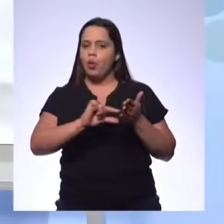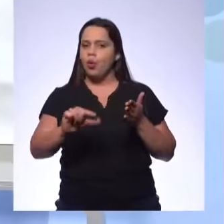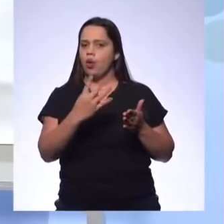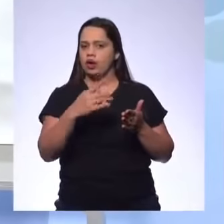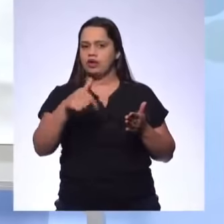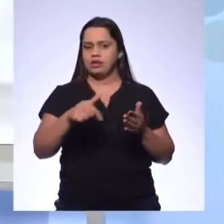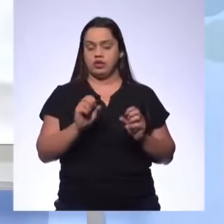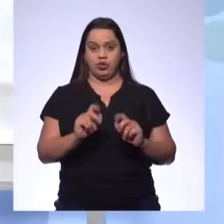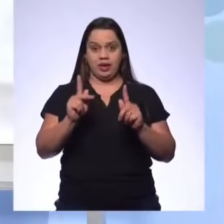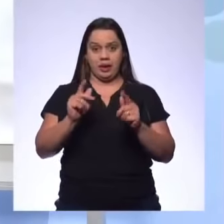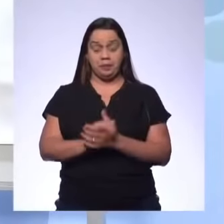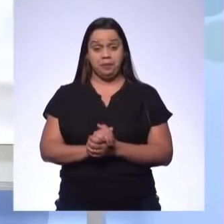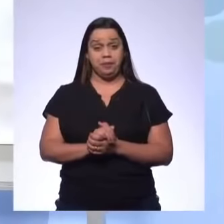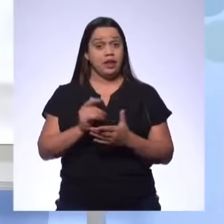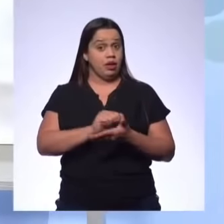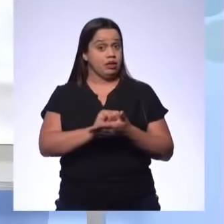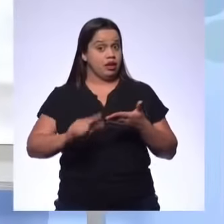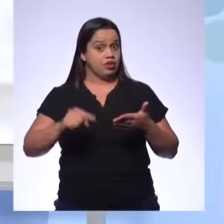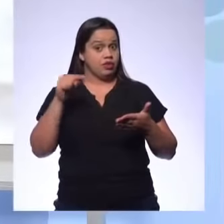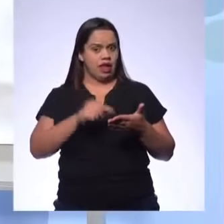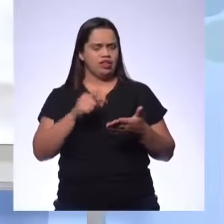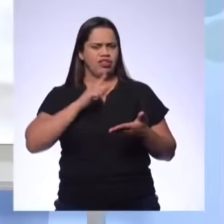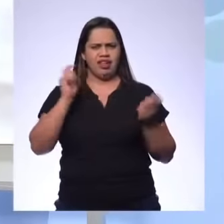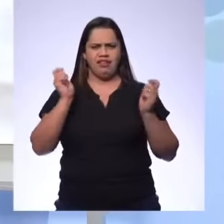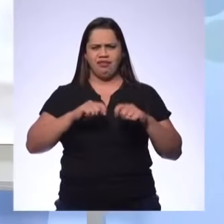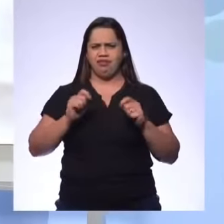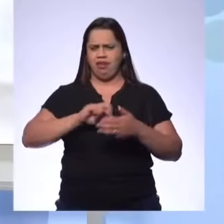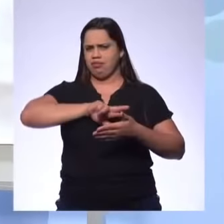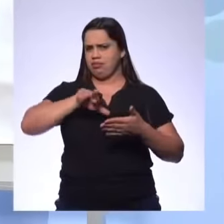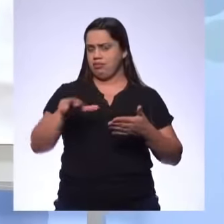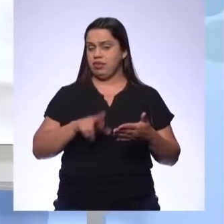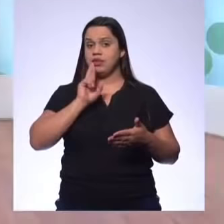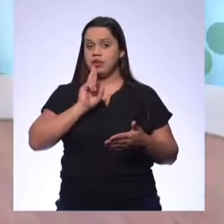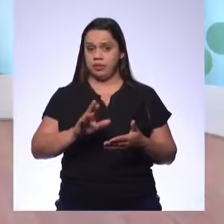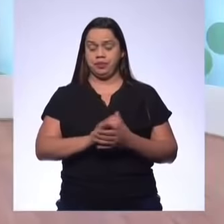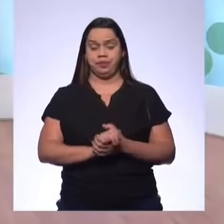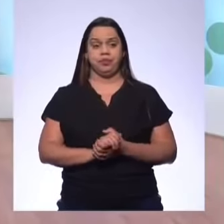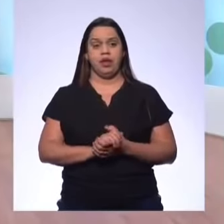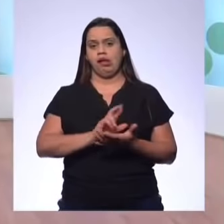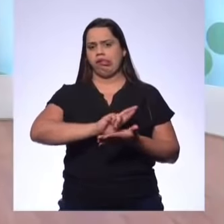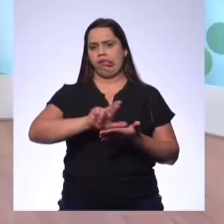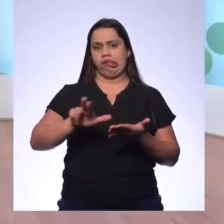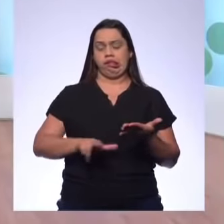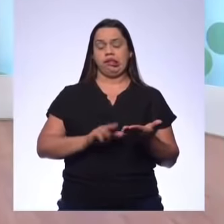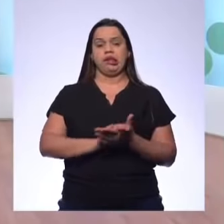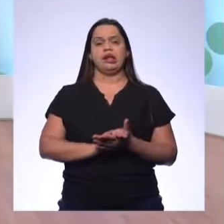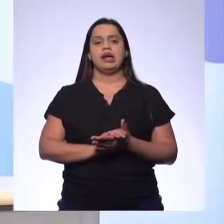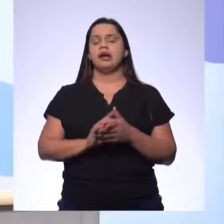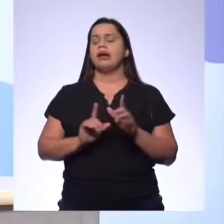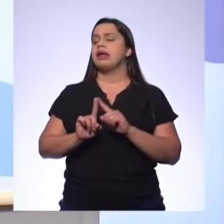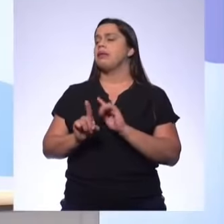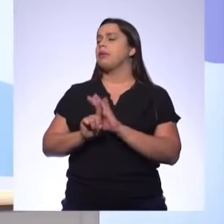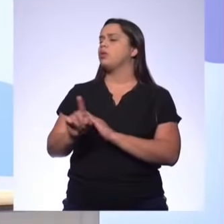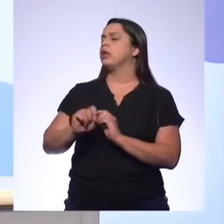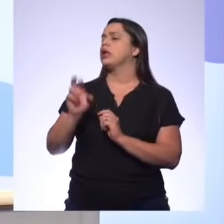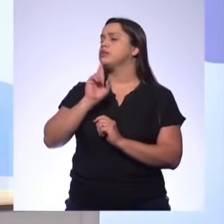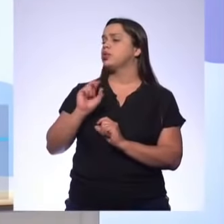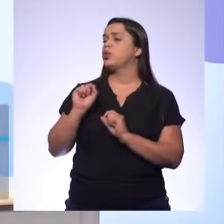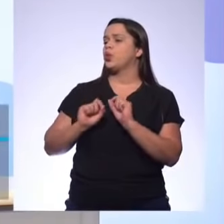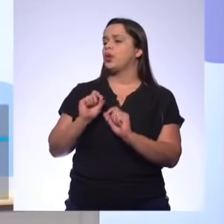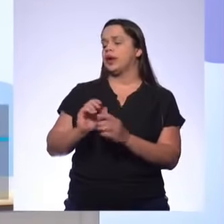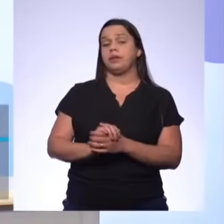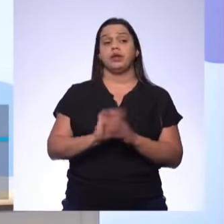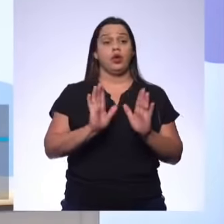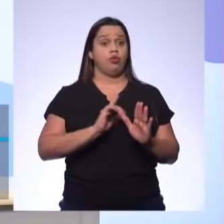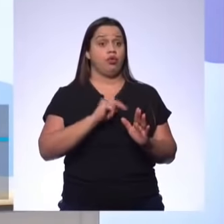exercício aqui tinha várias possibilidades de resposta, né, Ed? Sim, O que que olha eles só. responderam? Vou falar as respostas completas, né? Porque tem muita